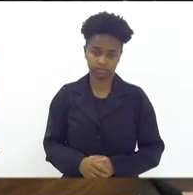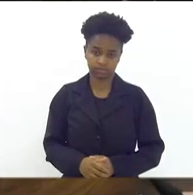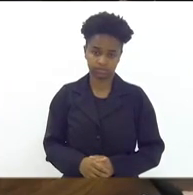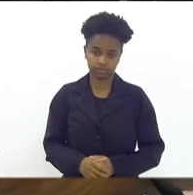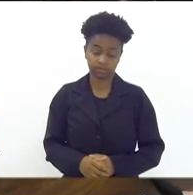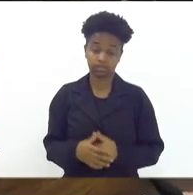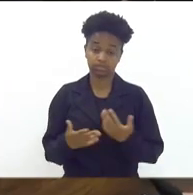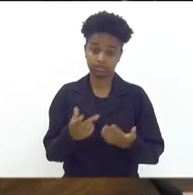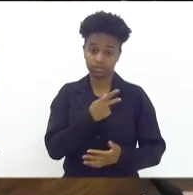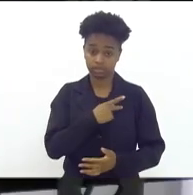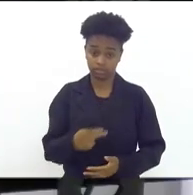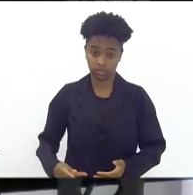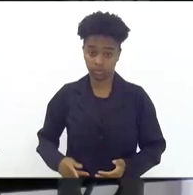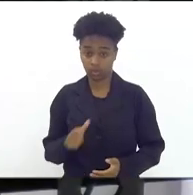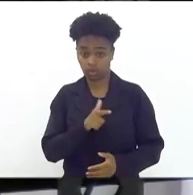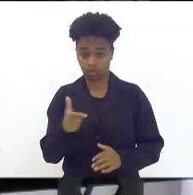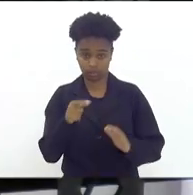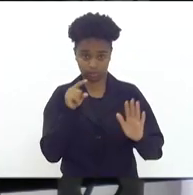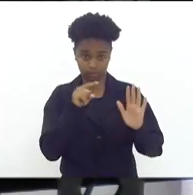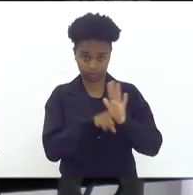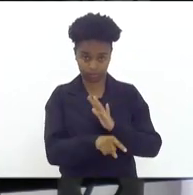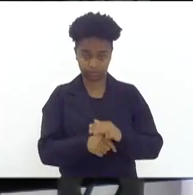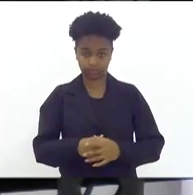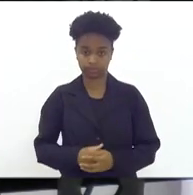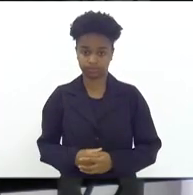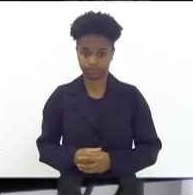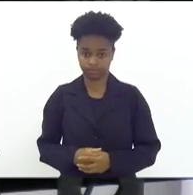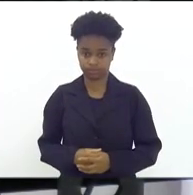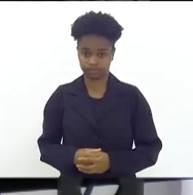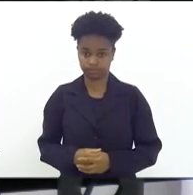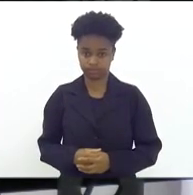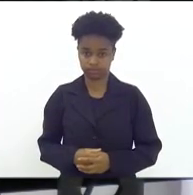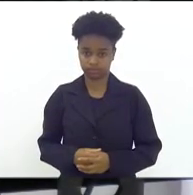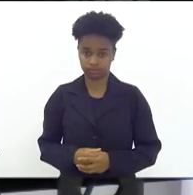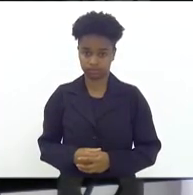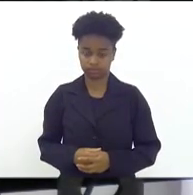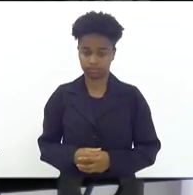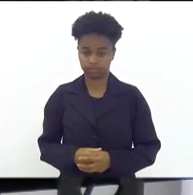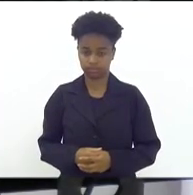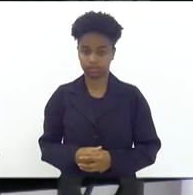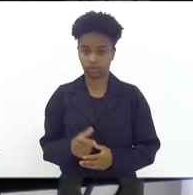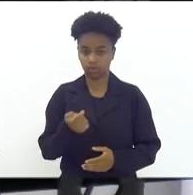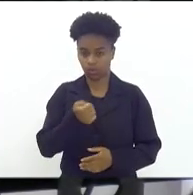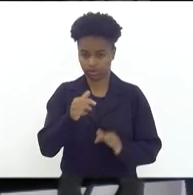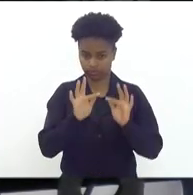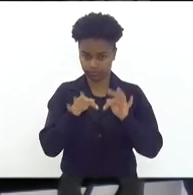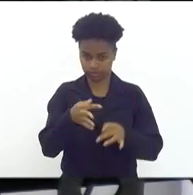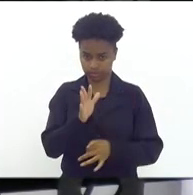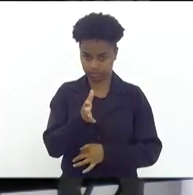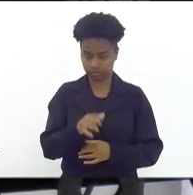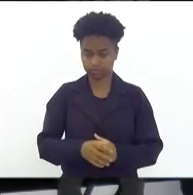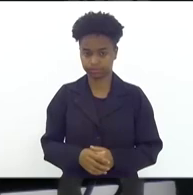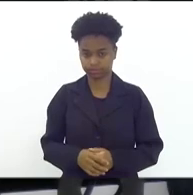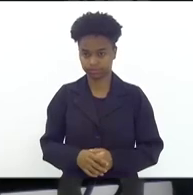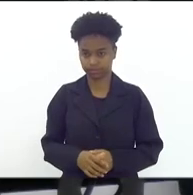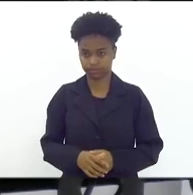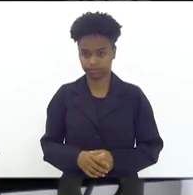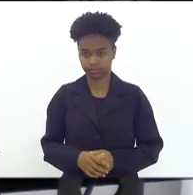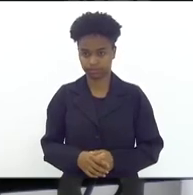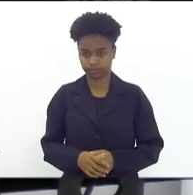senhor presidente outra questão que surgiu relacionado aos colegas já estão encerrando tá a passar palavras da vossa excelência